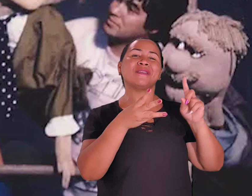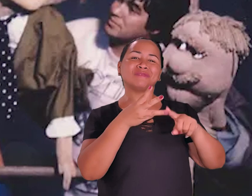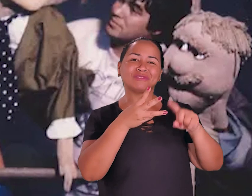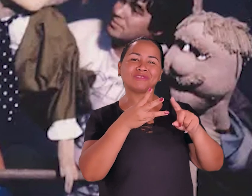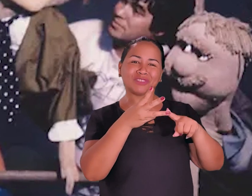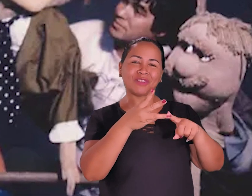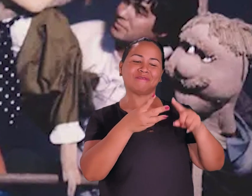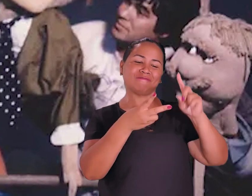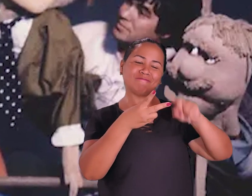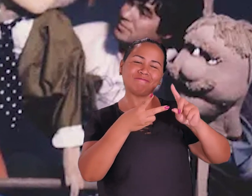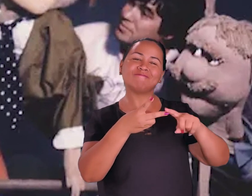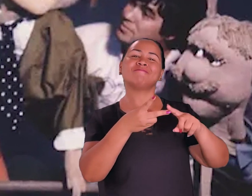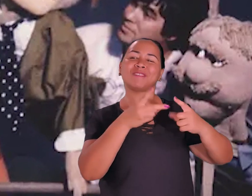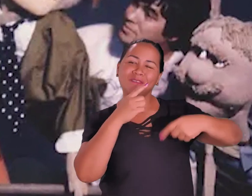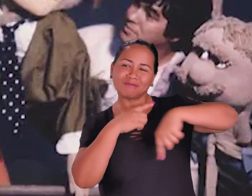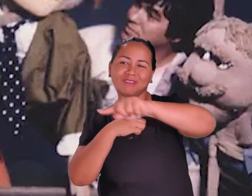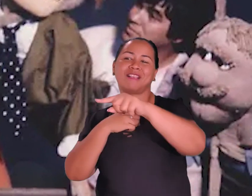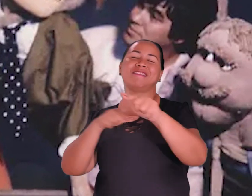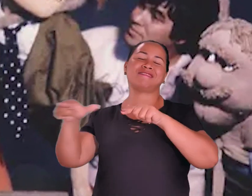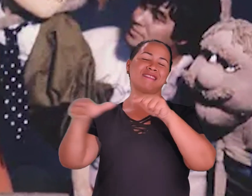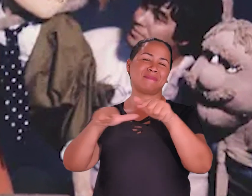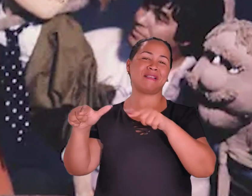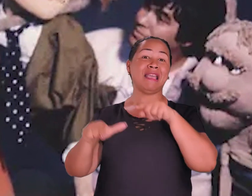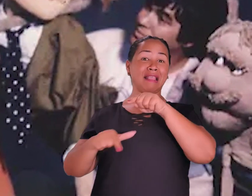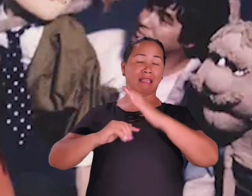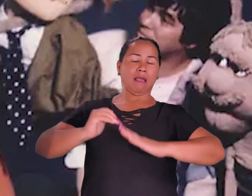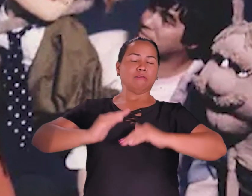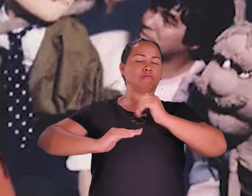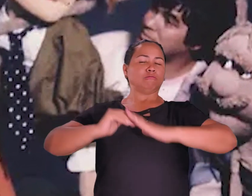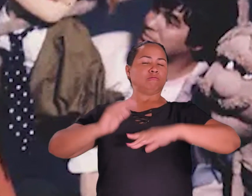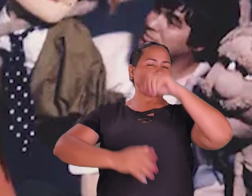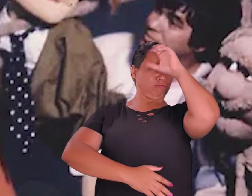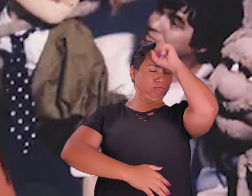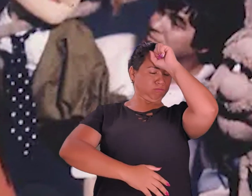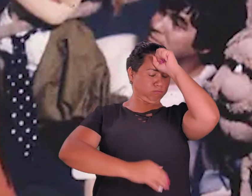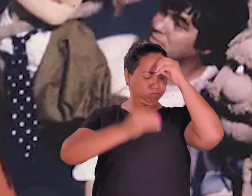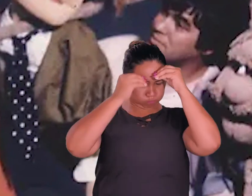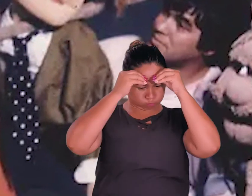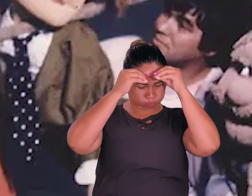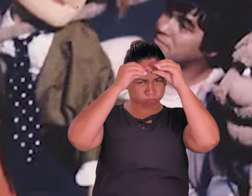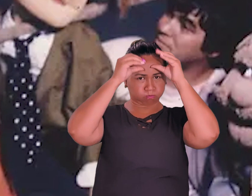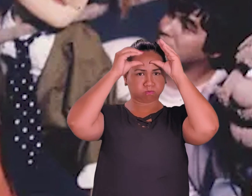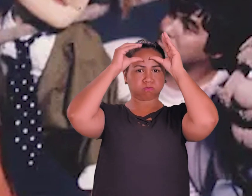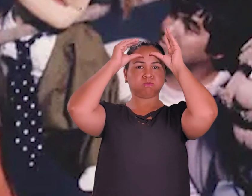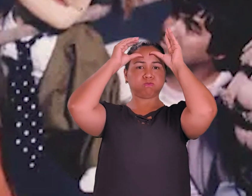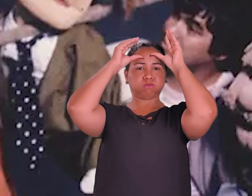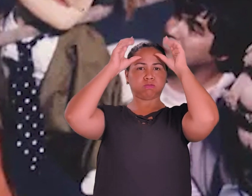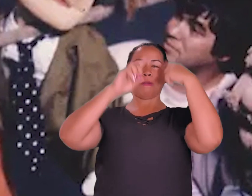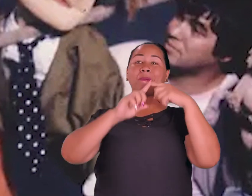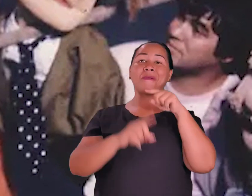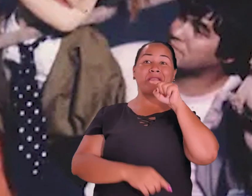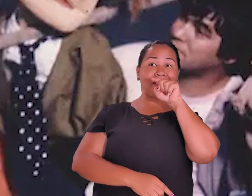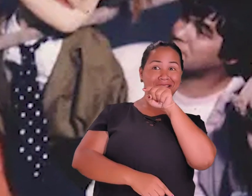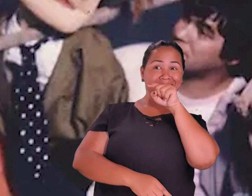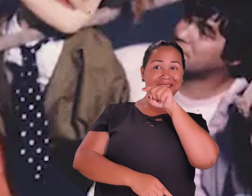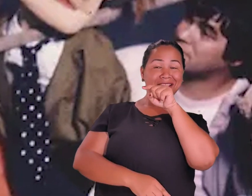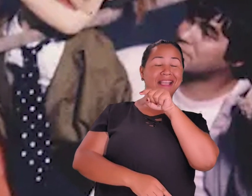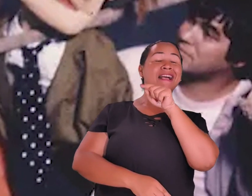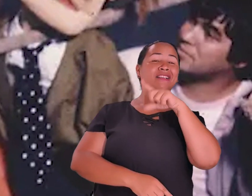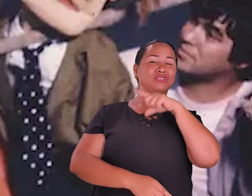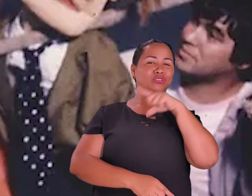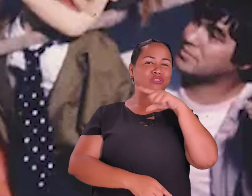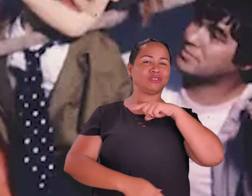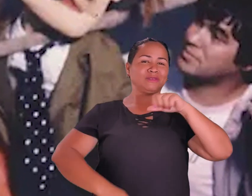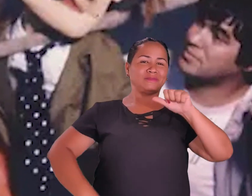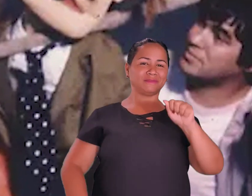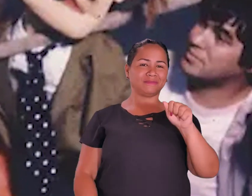Foi lá no Bagagem que eu fui me aprimorando, né? Porque o Ayrton era muito bem conhecido entre os